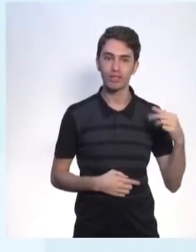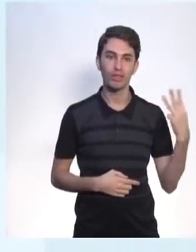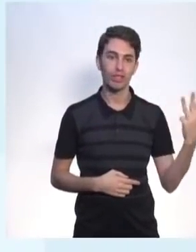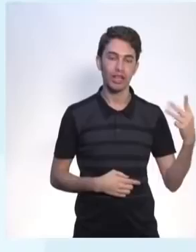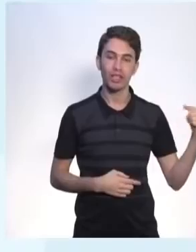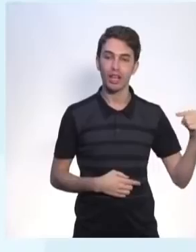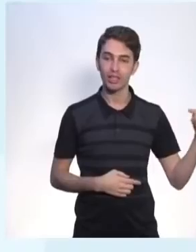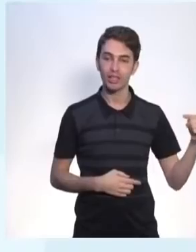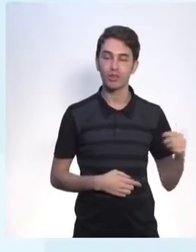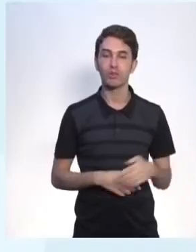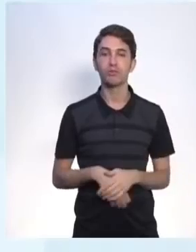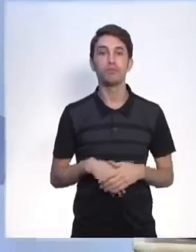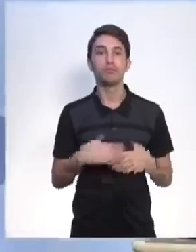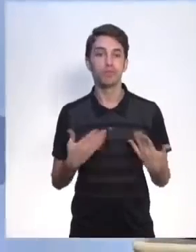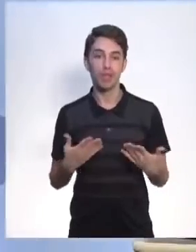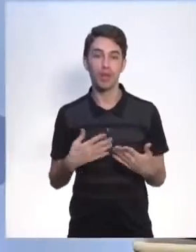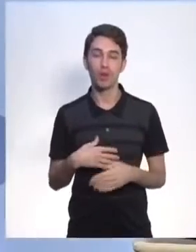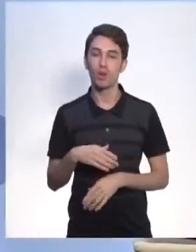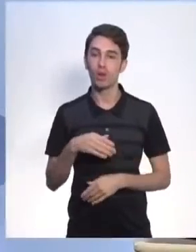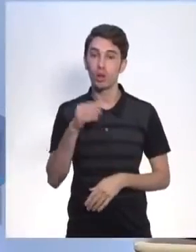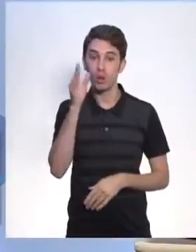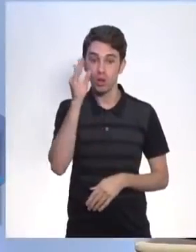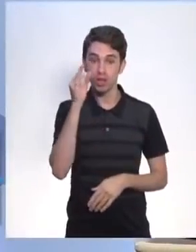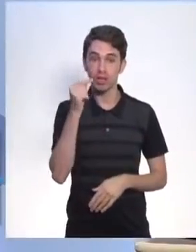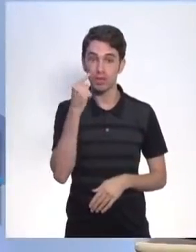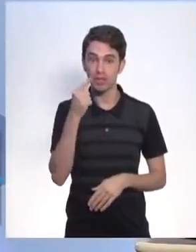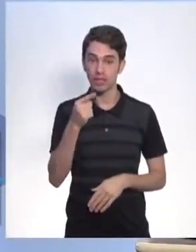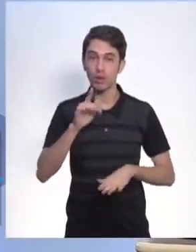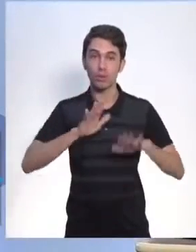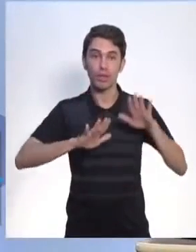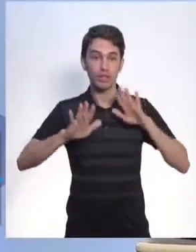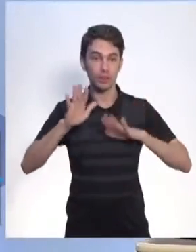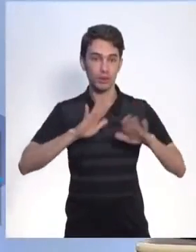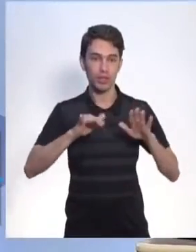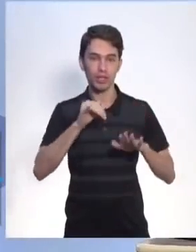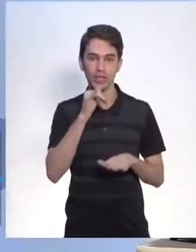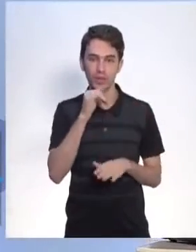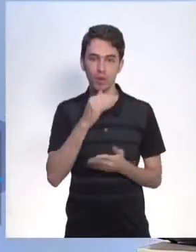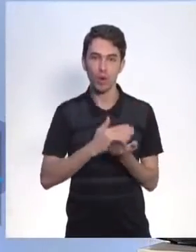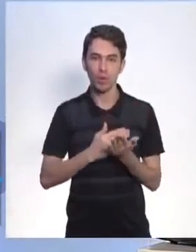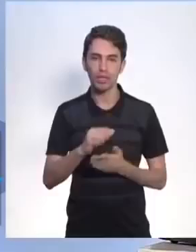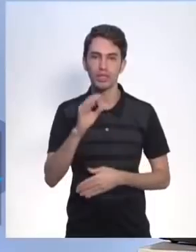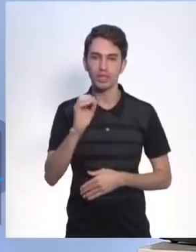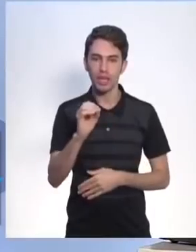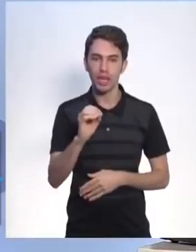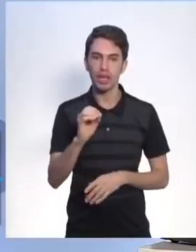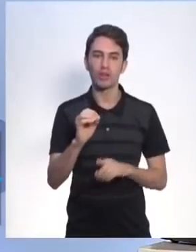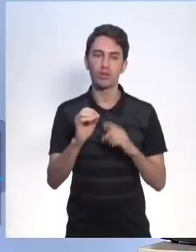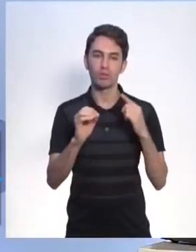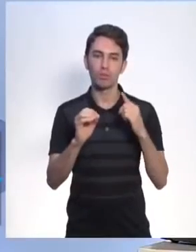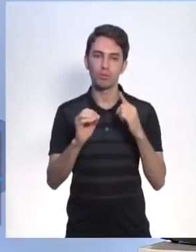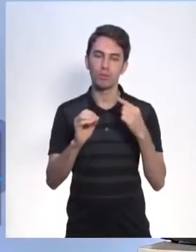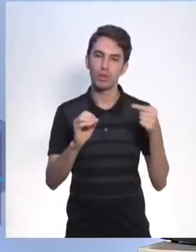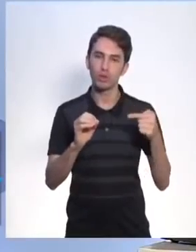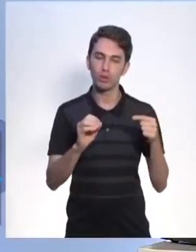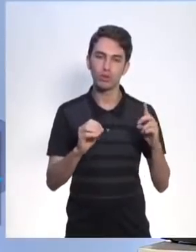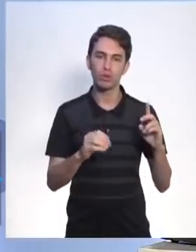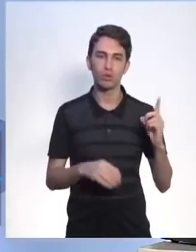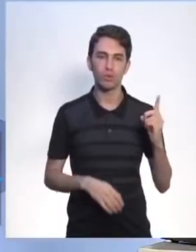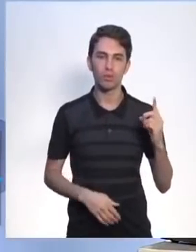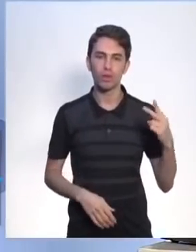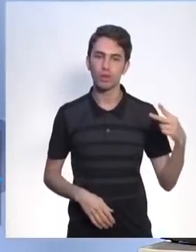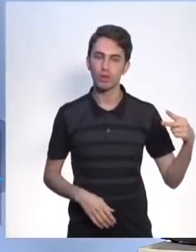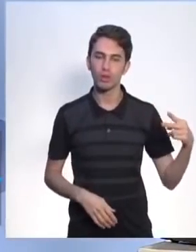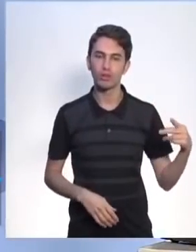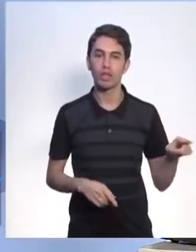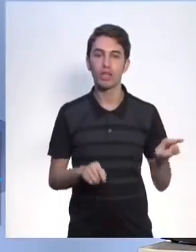3. Curiosamente, tomar esse cuidado, né? Então, eu começo 0, menos 1, menos 2 e assim por diante. E